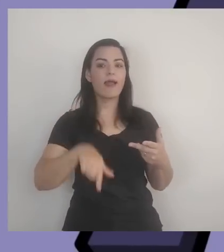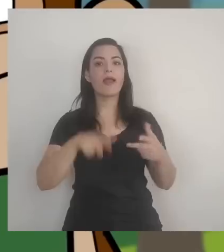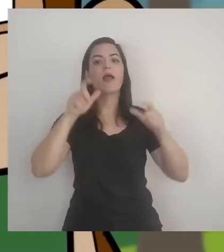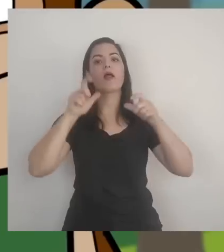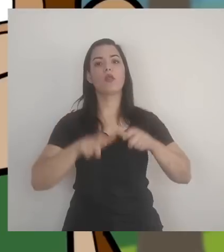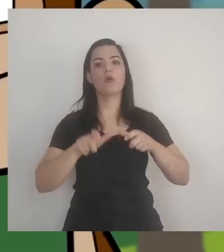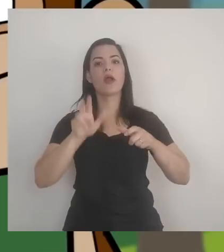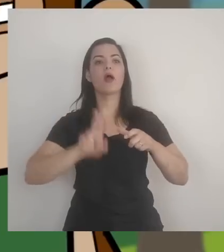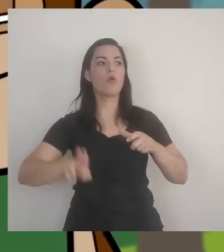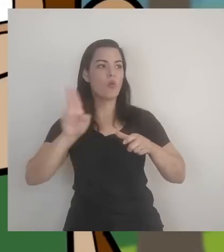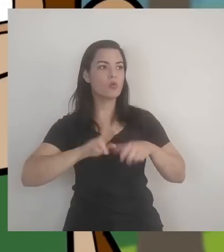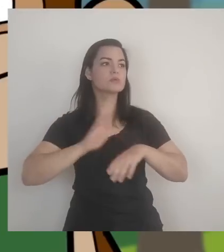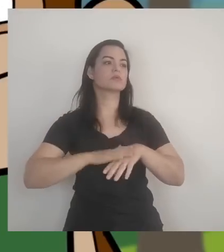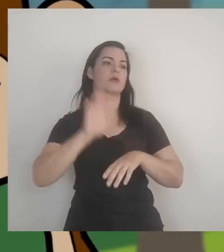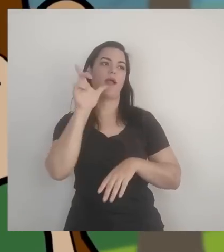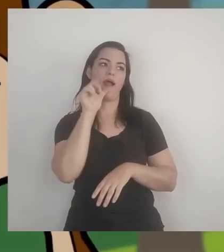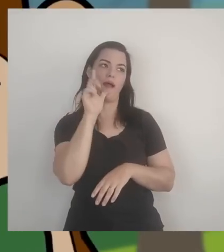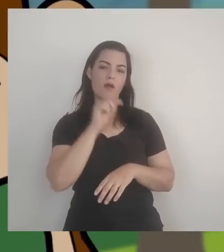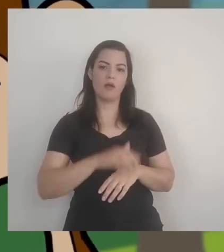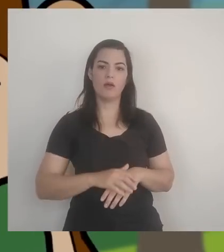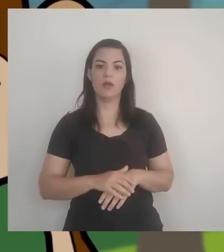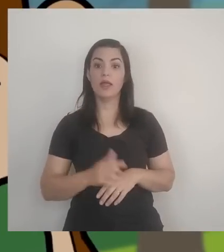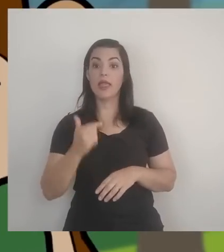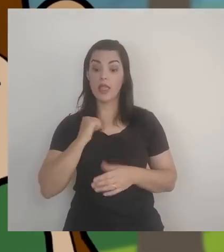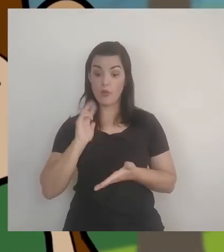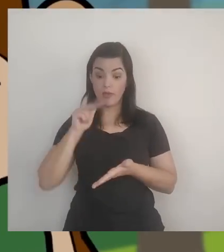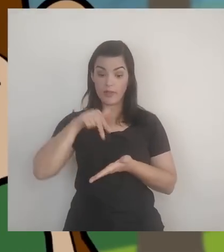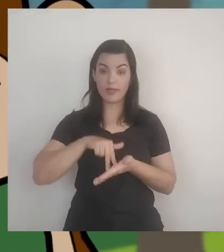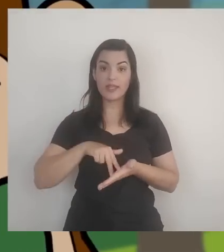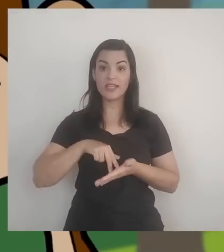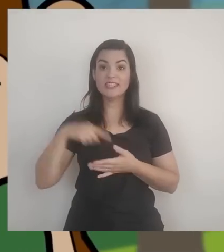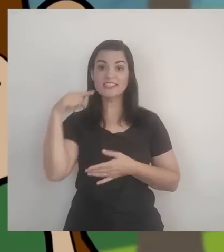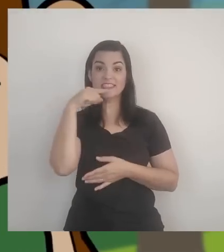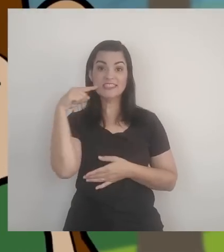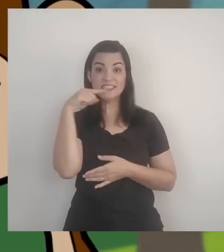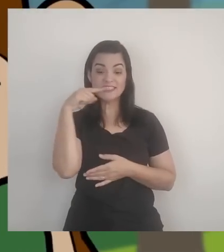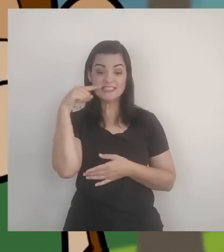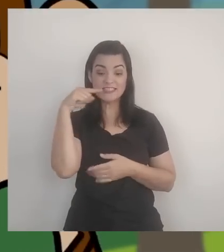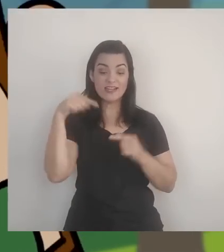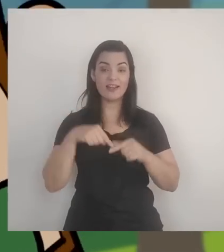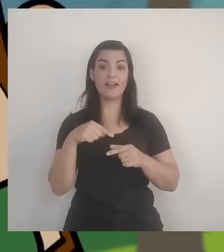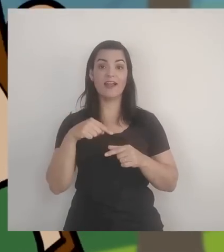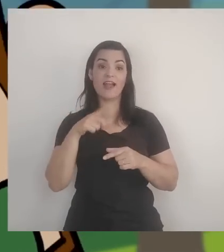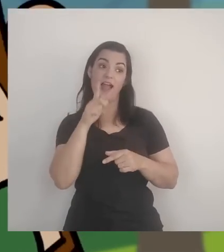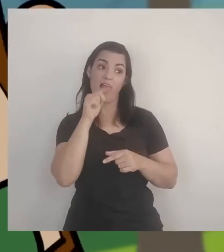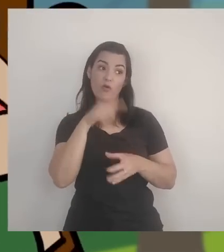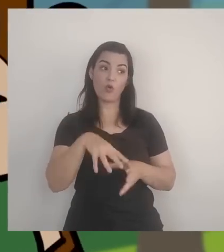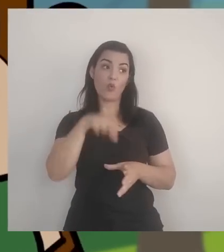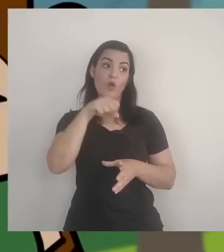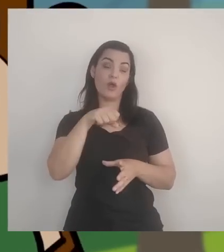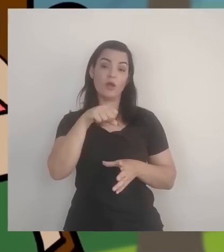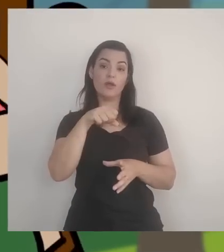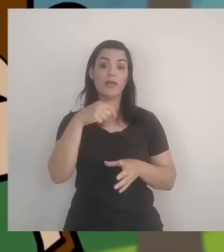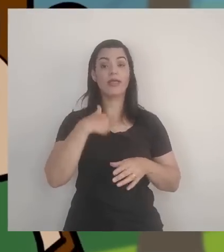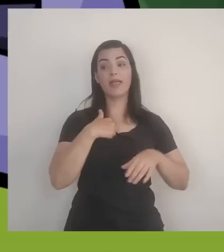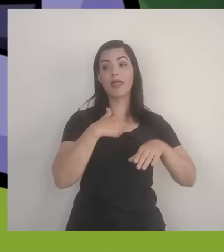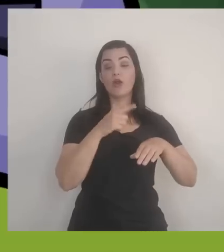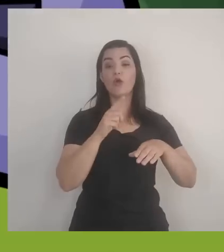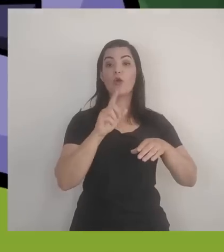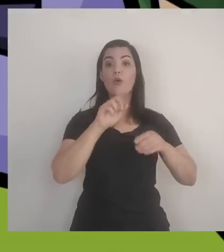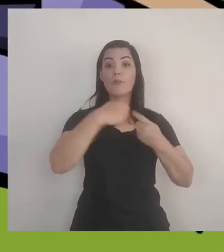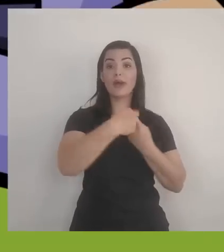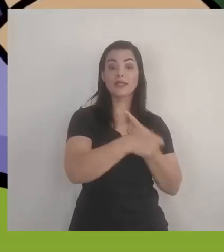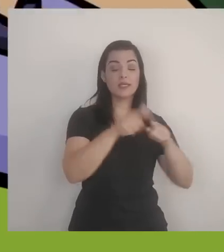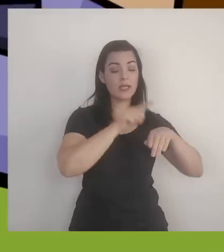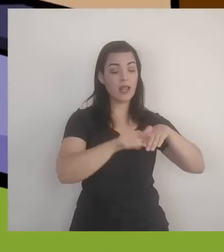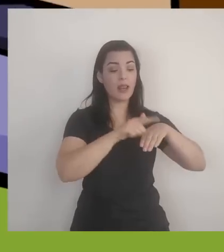de consumo. Eu tava bem aqui, olha. Eu tava escovando meus dentes quando a água acabou. E lavando minhas bananinhas.